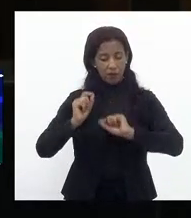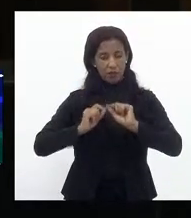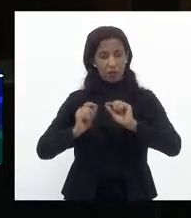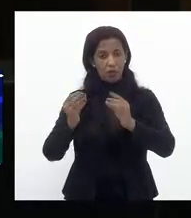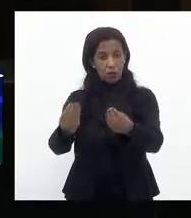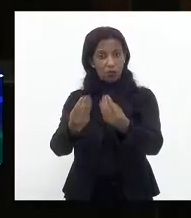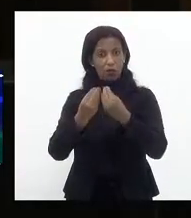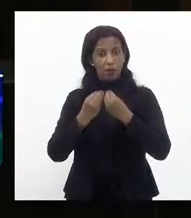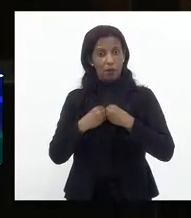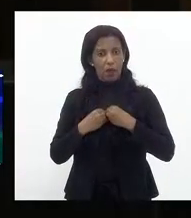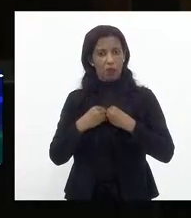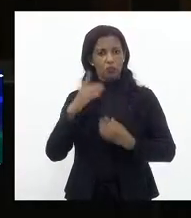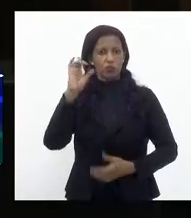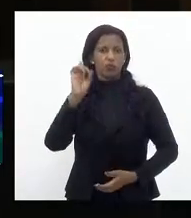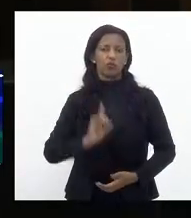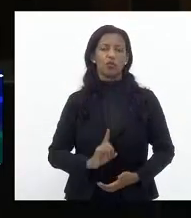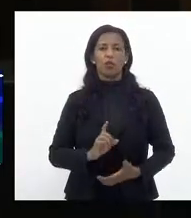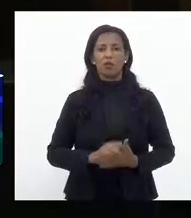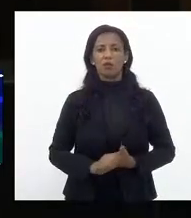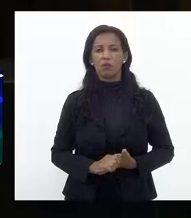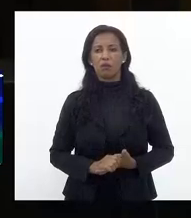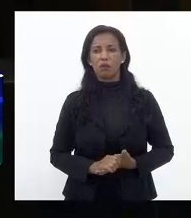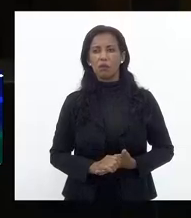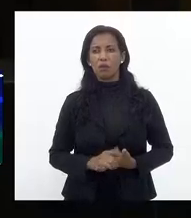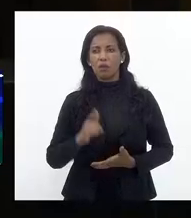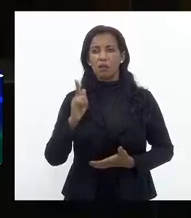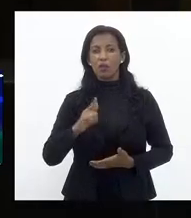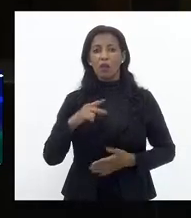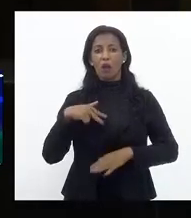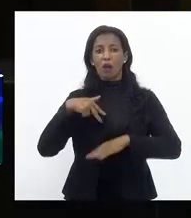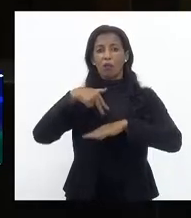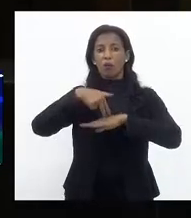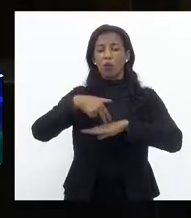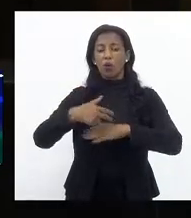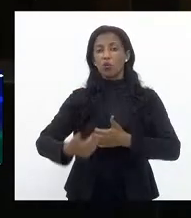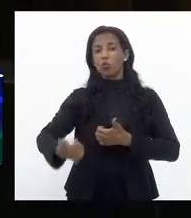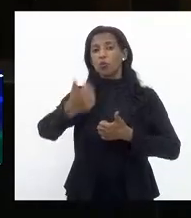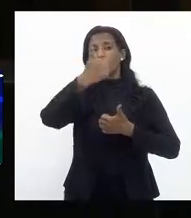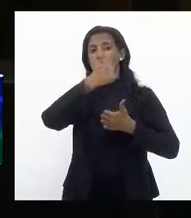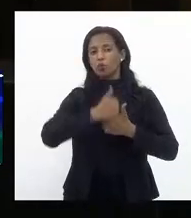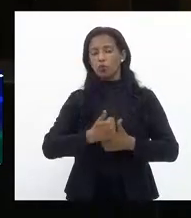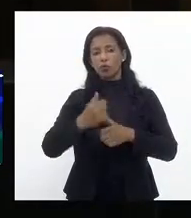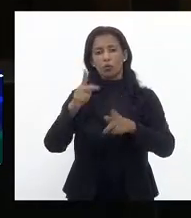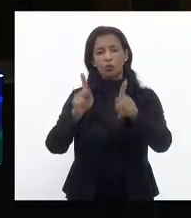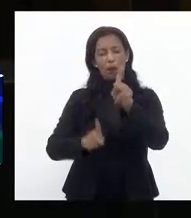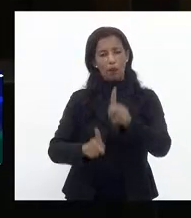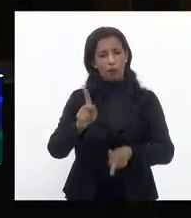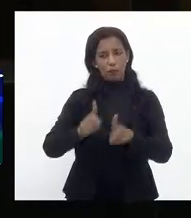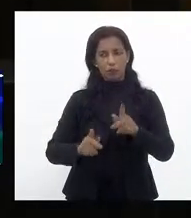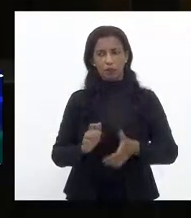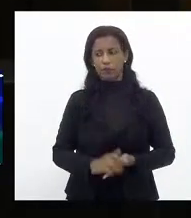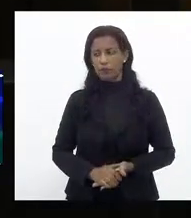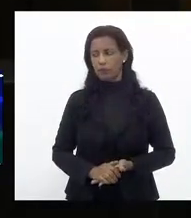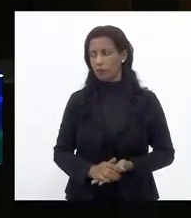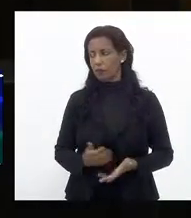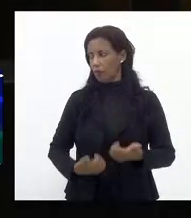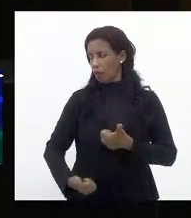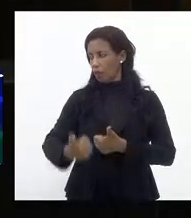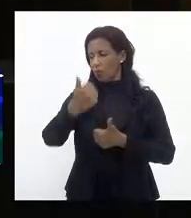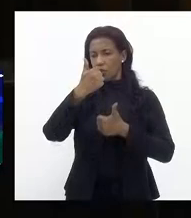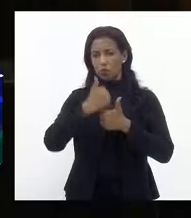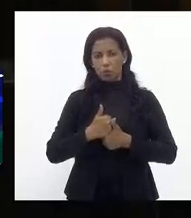me dado com direito, que é representar a população, representar os